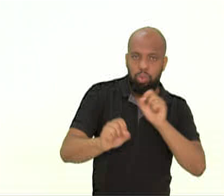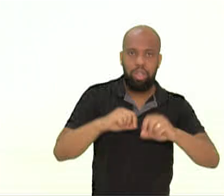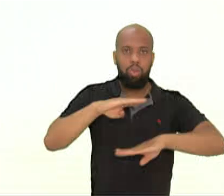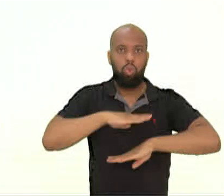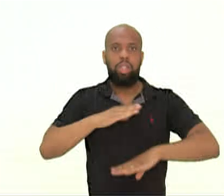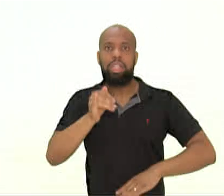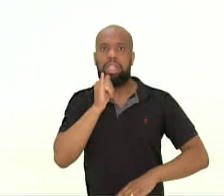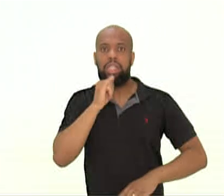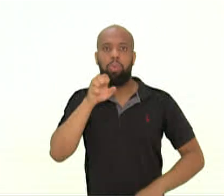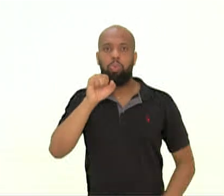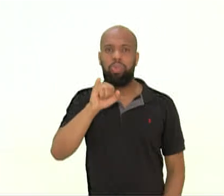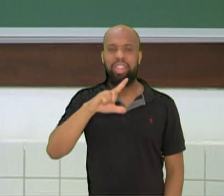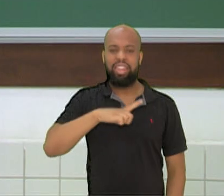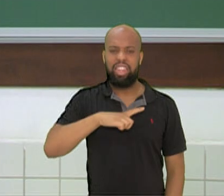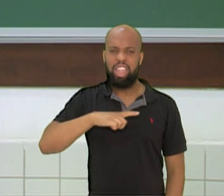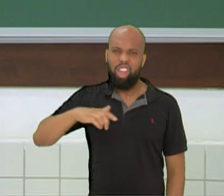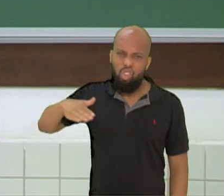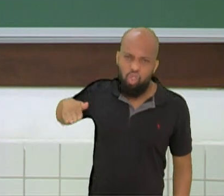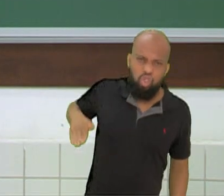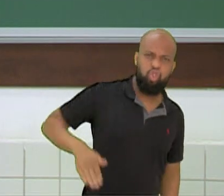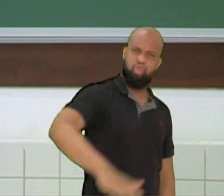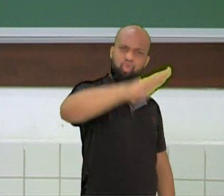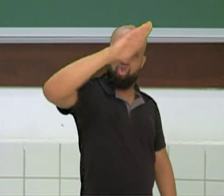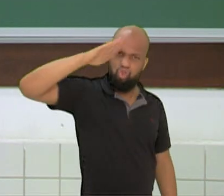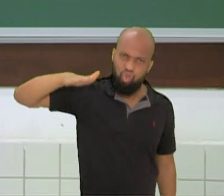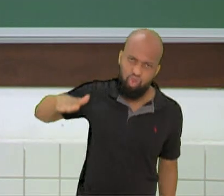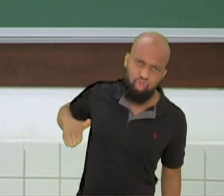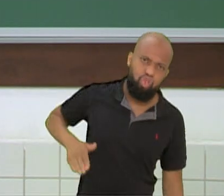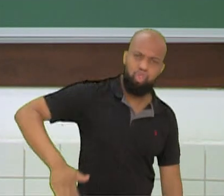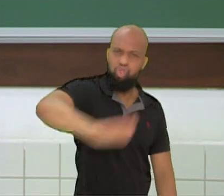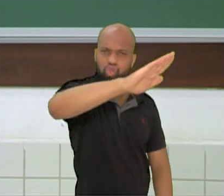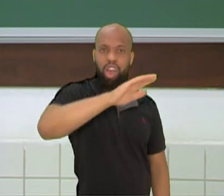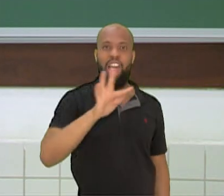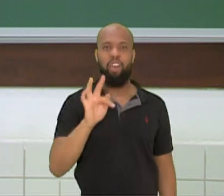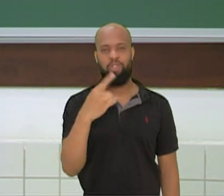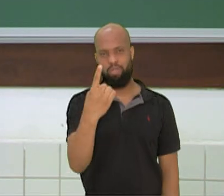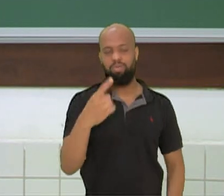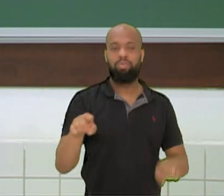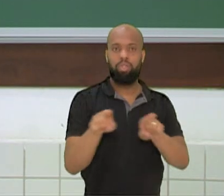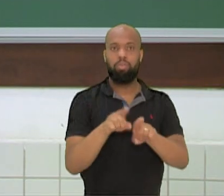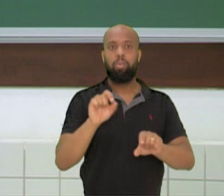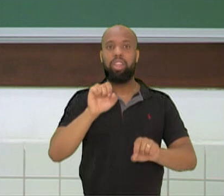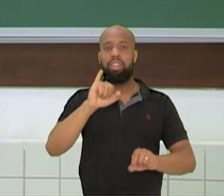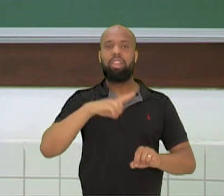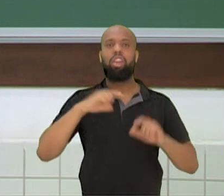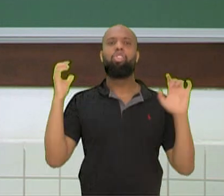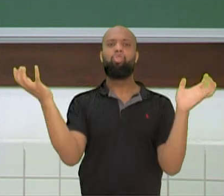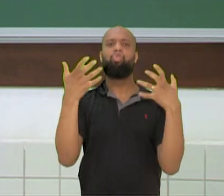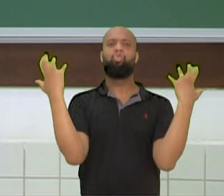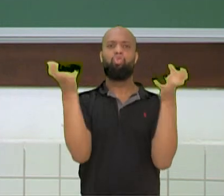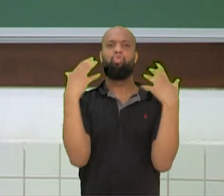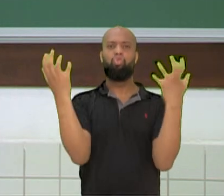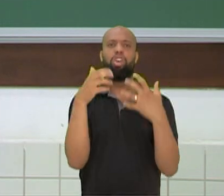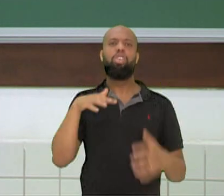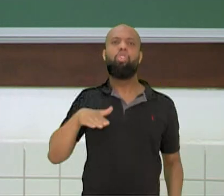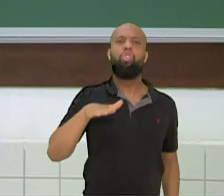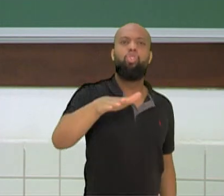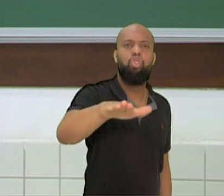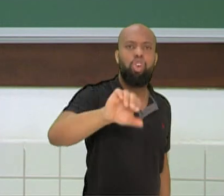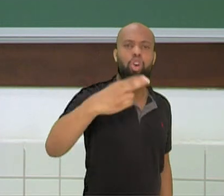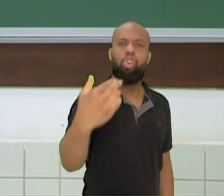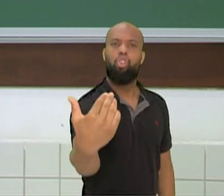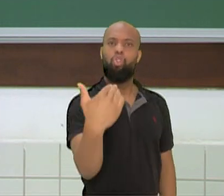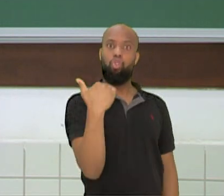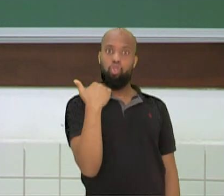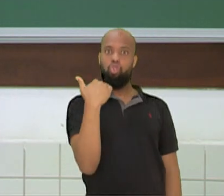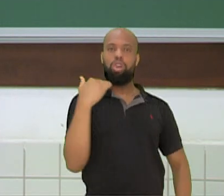numa corrida de Fórmula 1, numa corrida de Stock Car, ou até no fato de uma ambulância estar se deslocando, um veículo oficial, como o